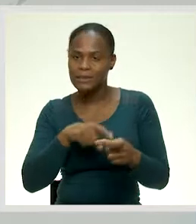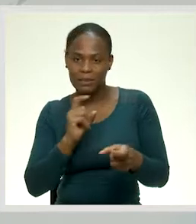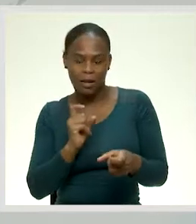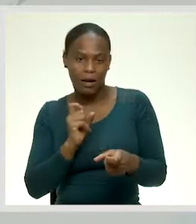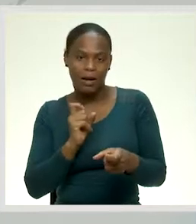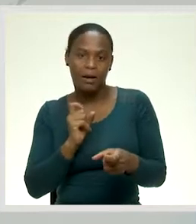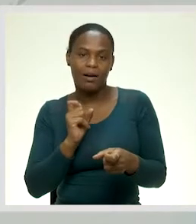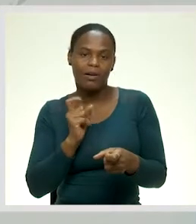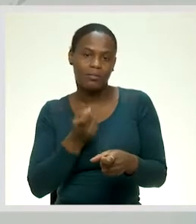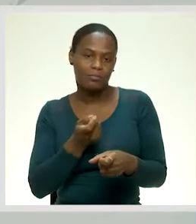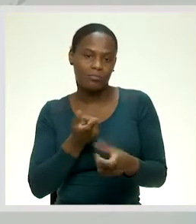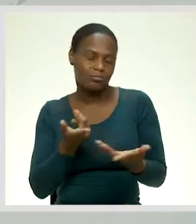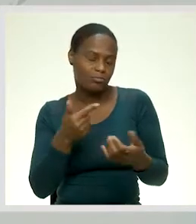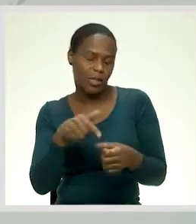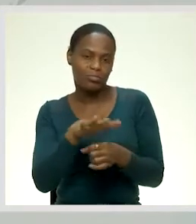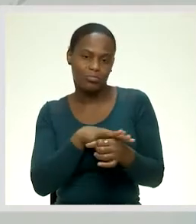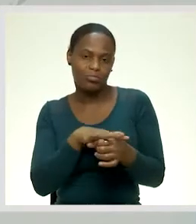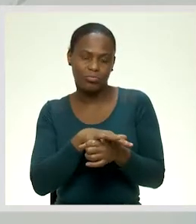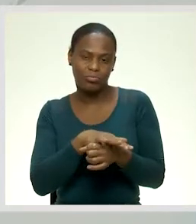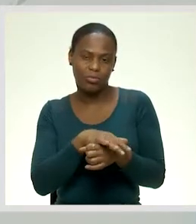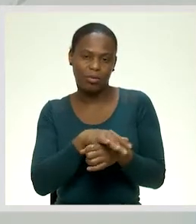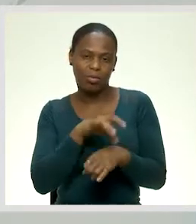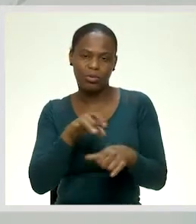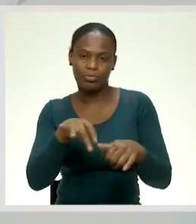desta situação pandémica.